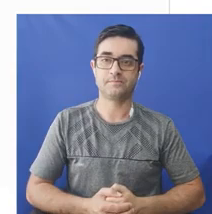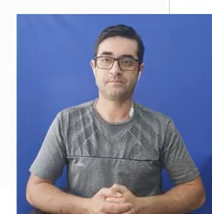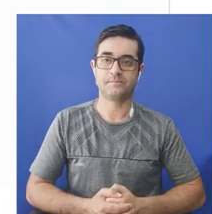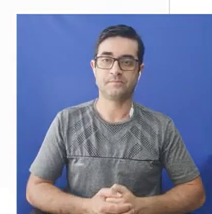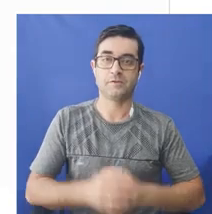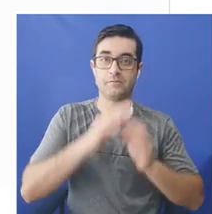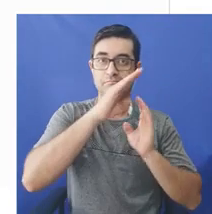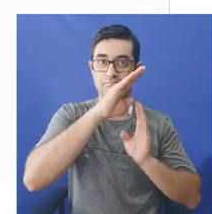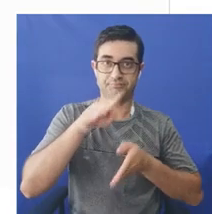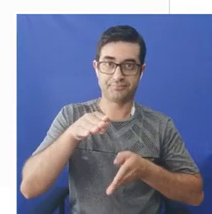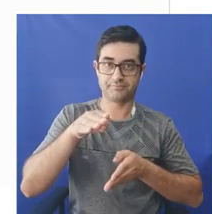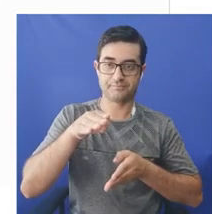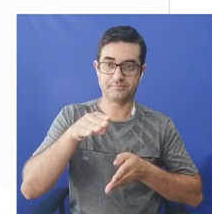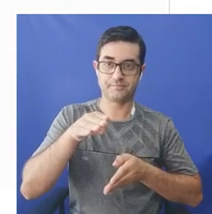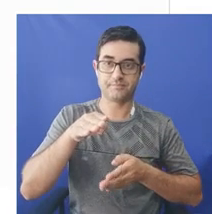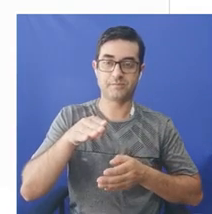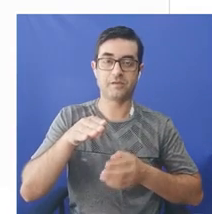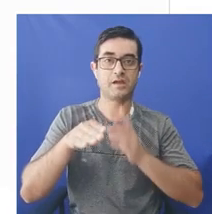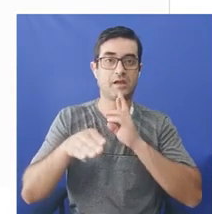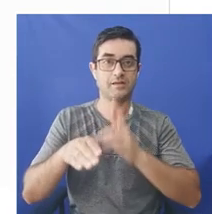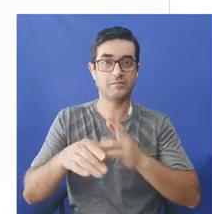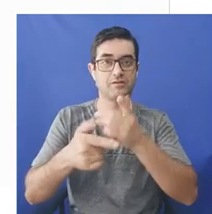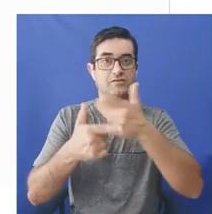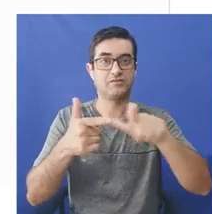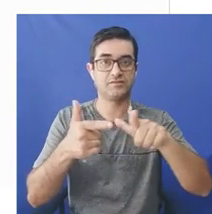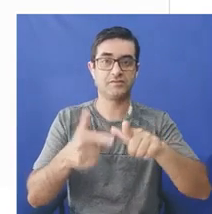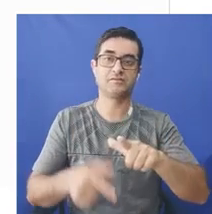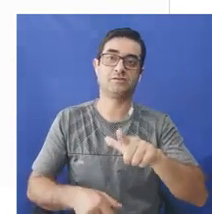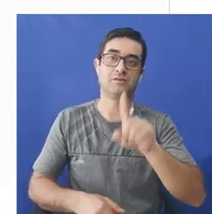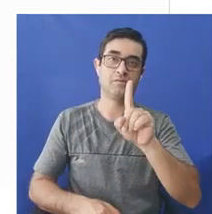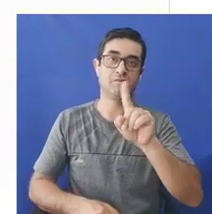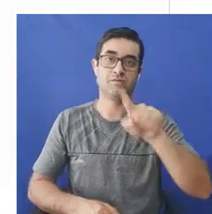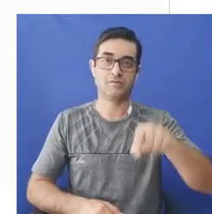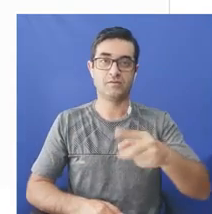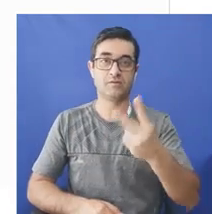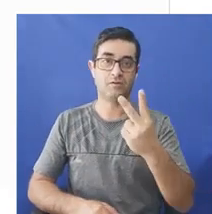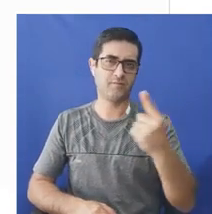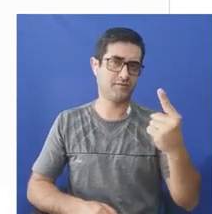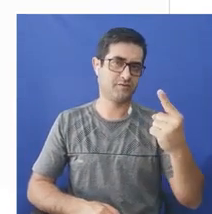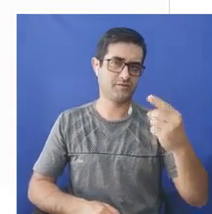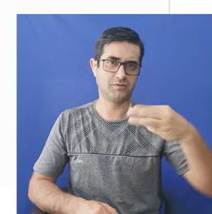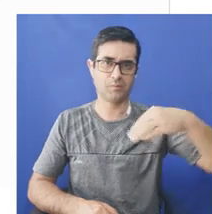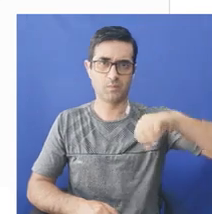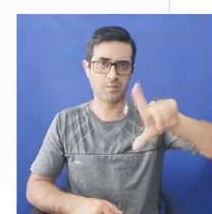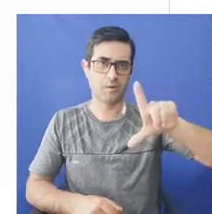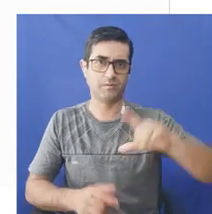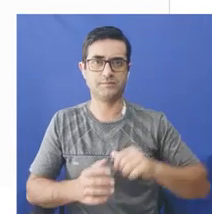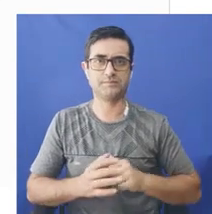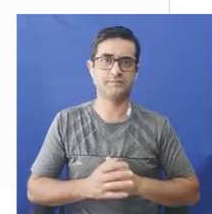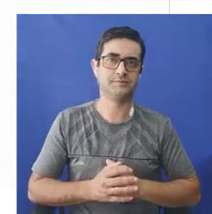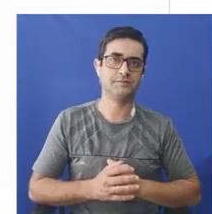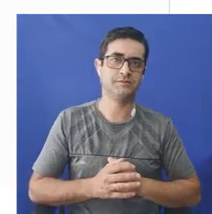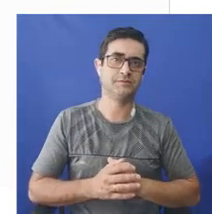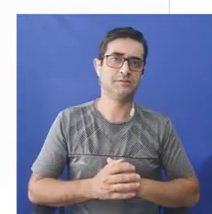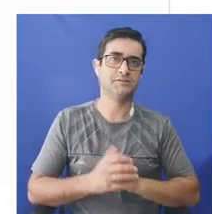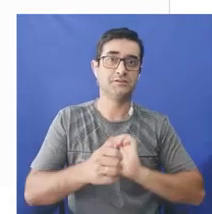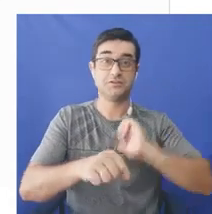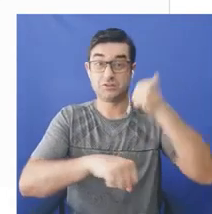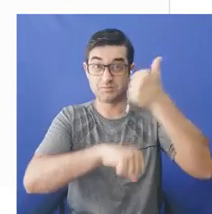por 19 dá, ó, cortei, 1,21 mol. Então, se